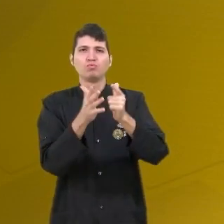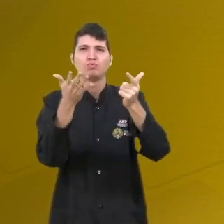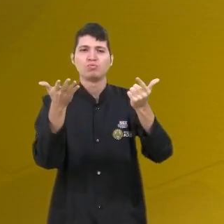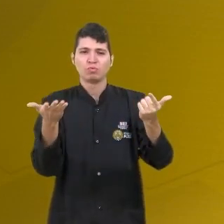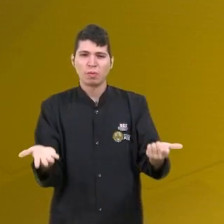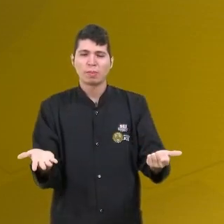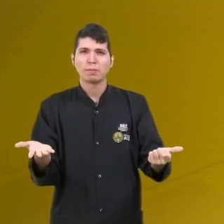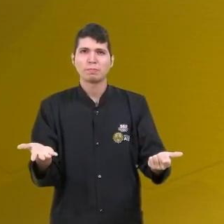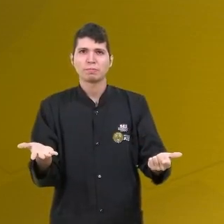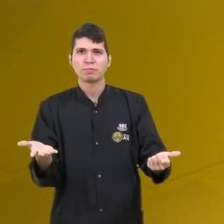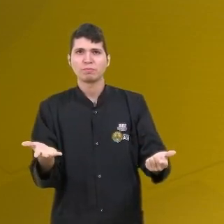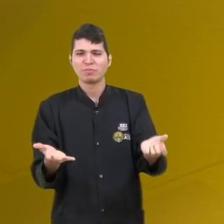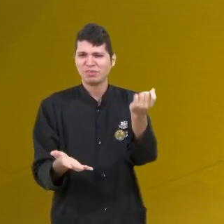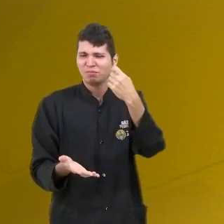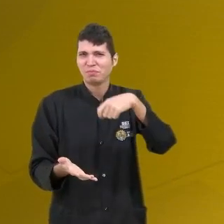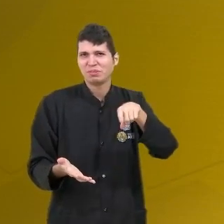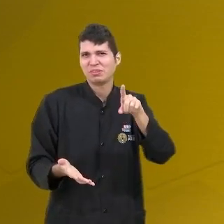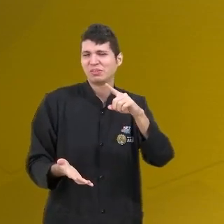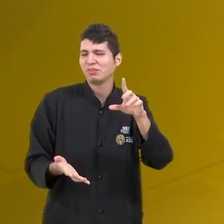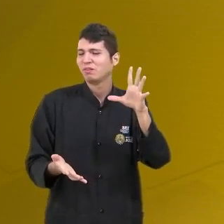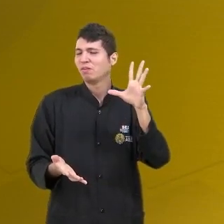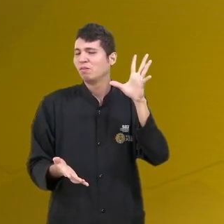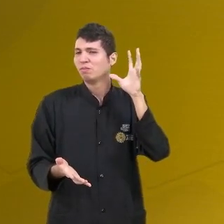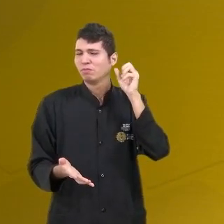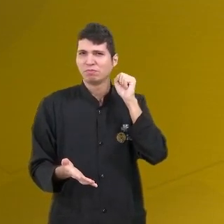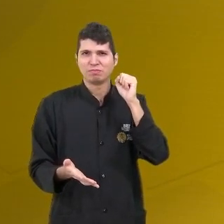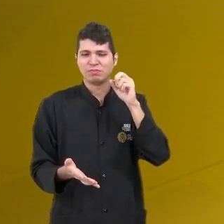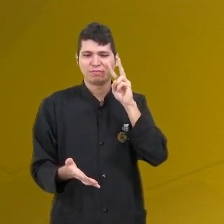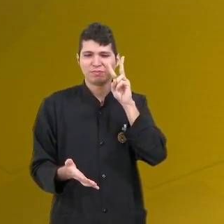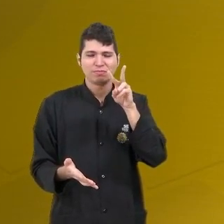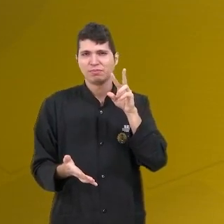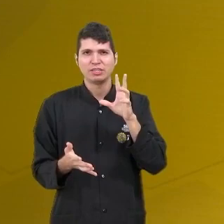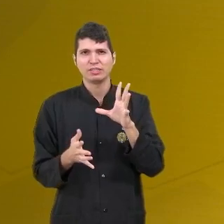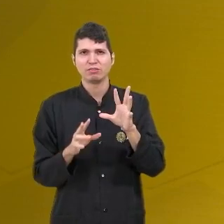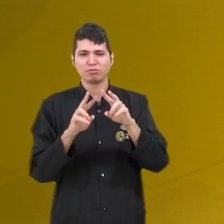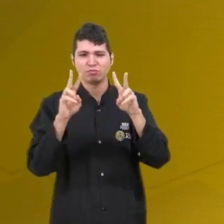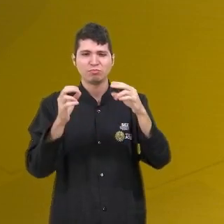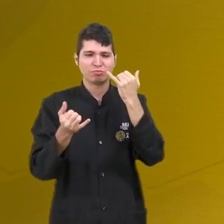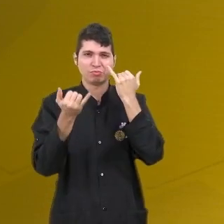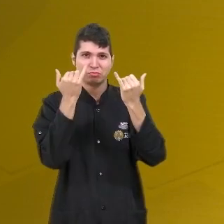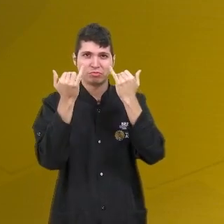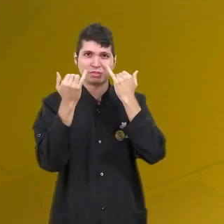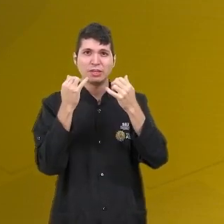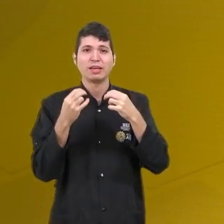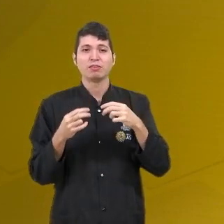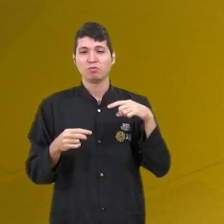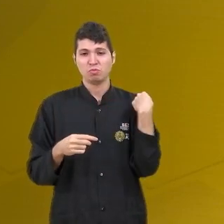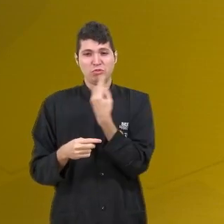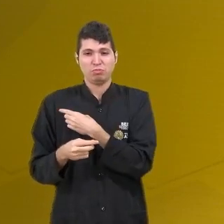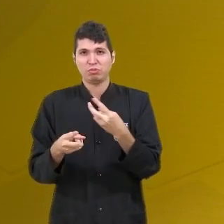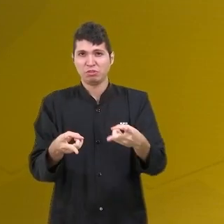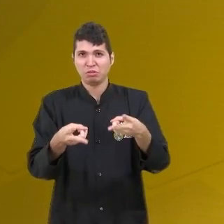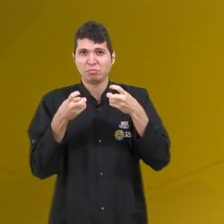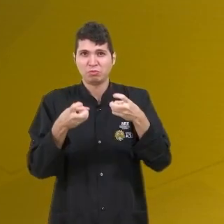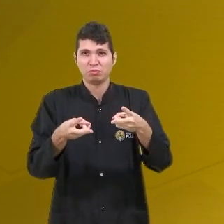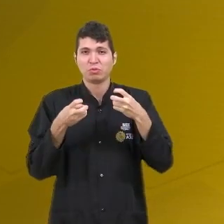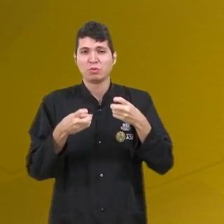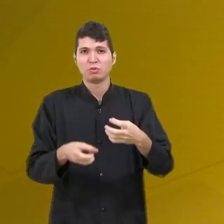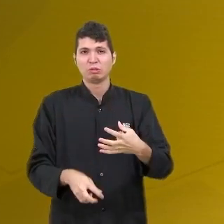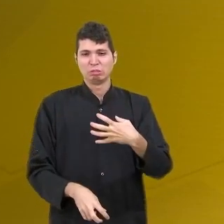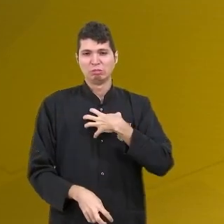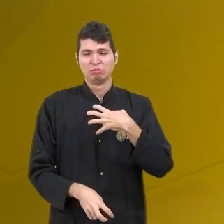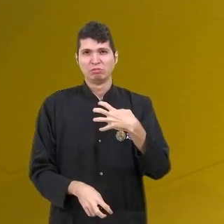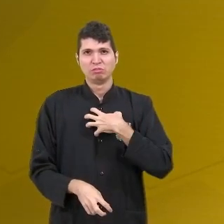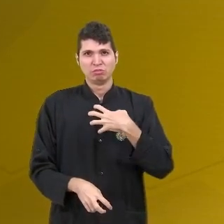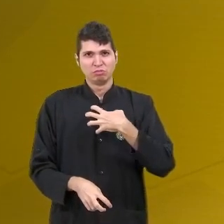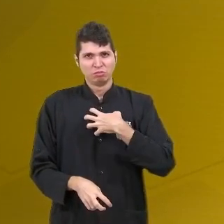e nem precisa escutar o noticiário, isso está acontecendo de forma que a gente está percebendo na pele o